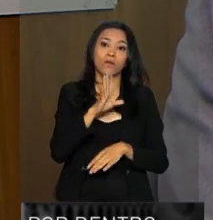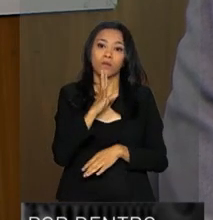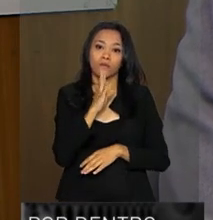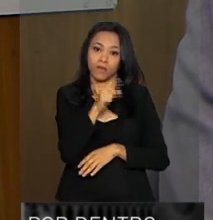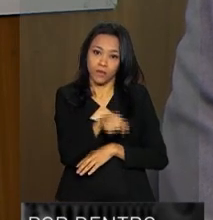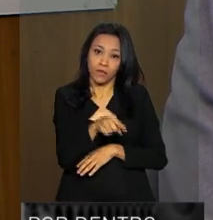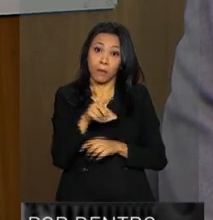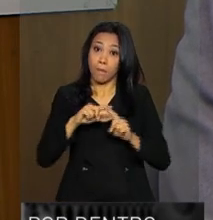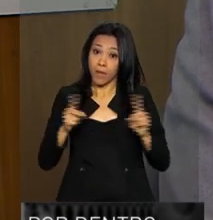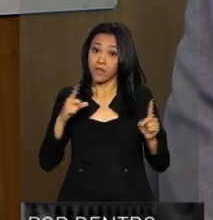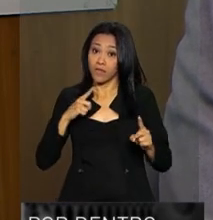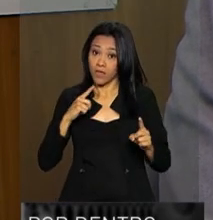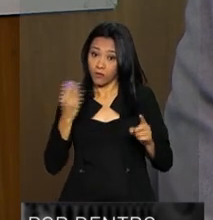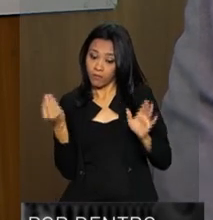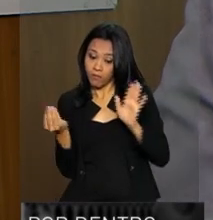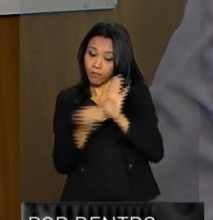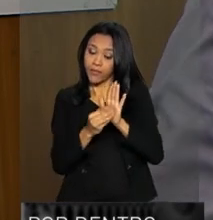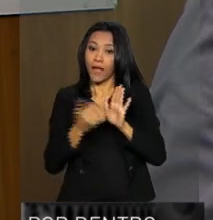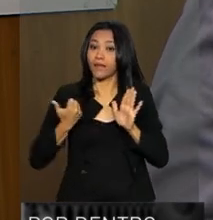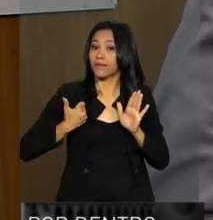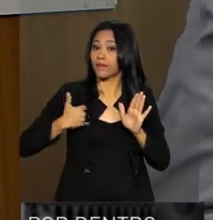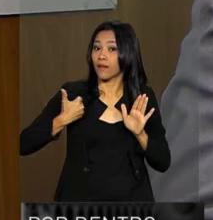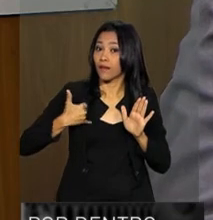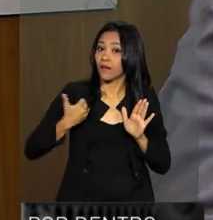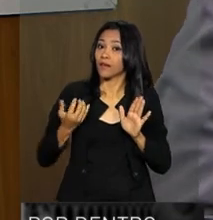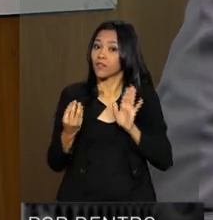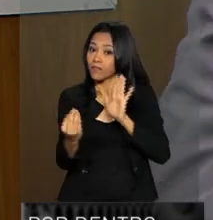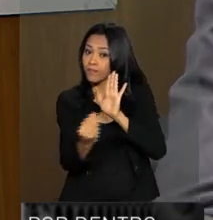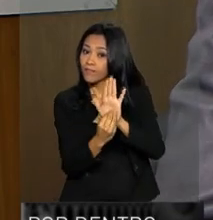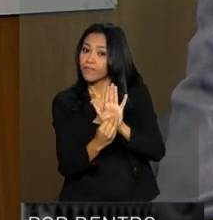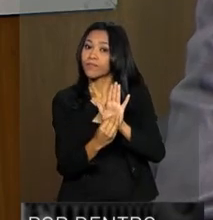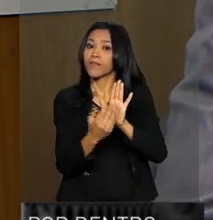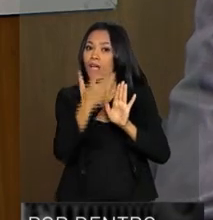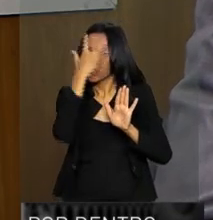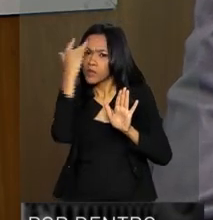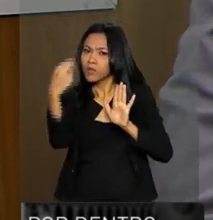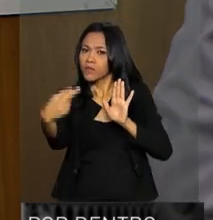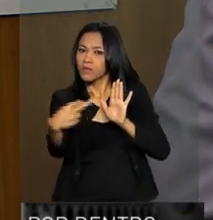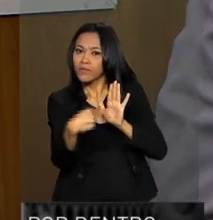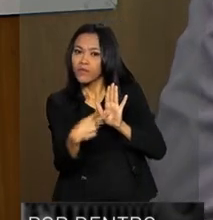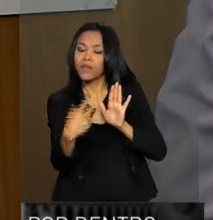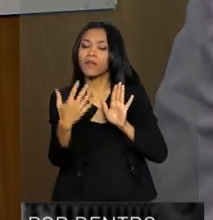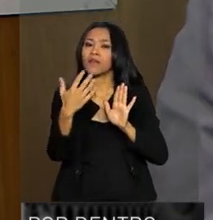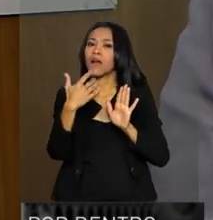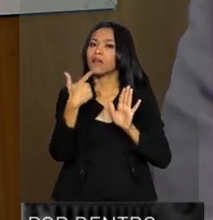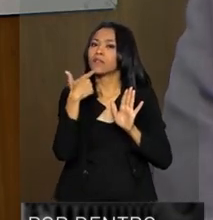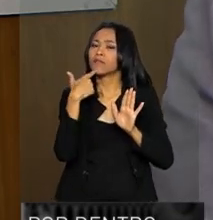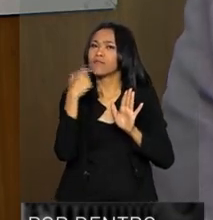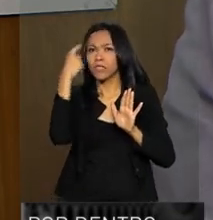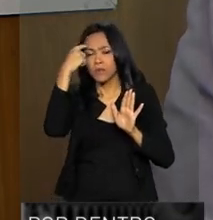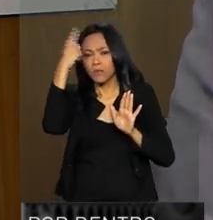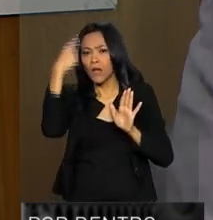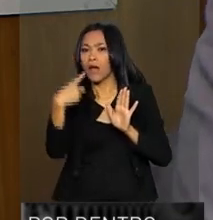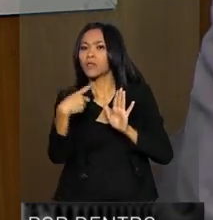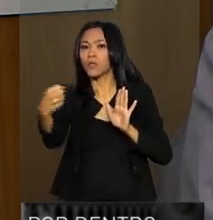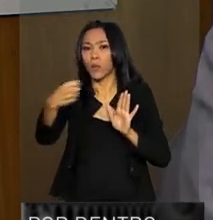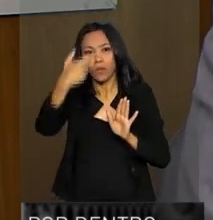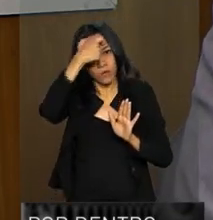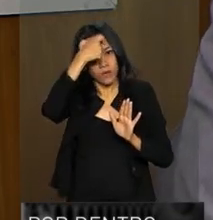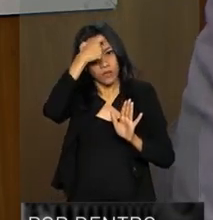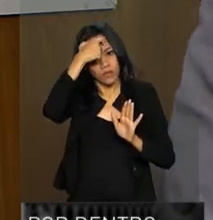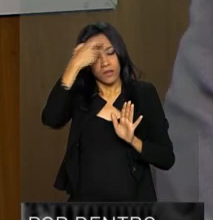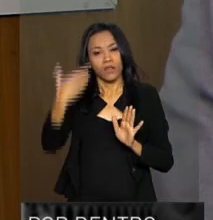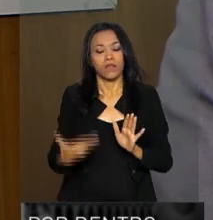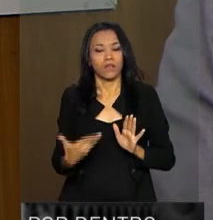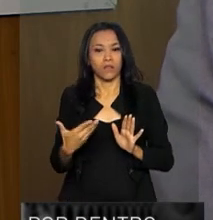tendo a classificação indicativa apontando claramente as pessoas vão poder fazer uma escolha consciente sobre aquilo que